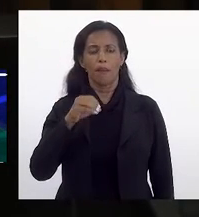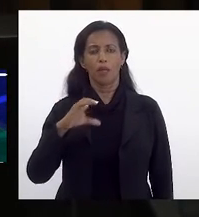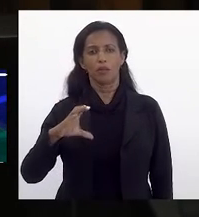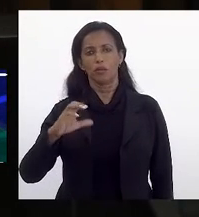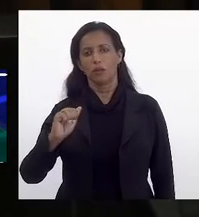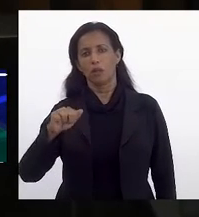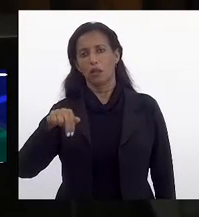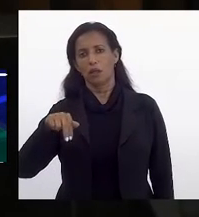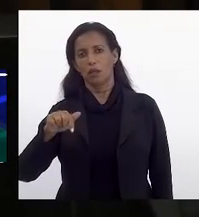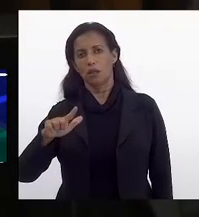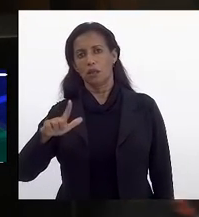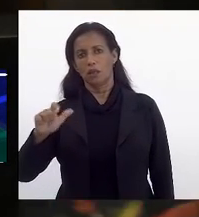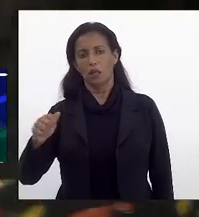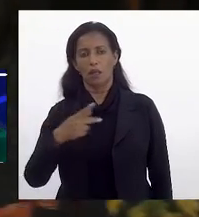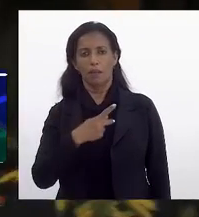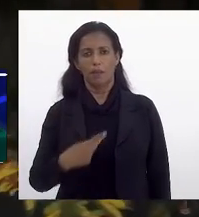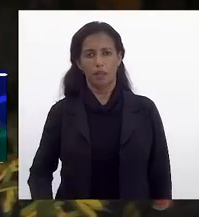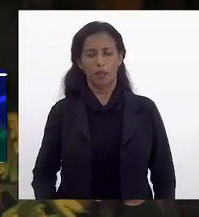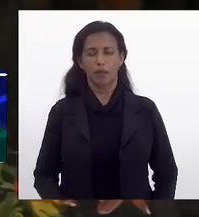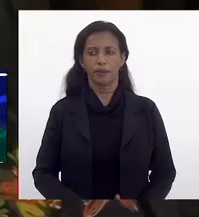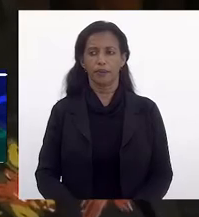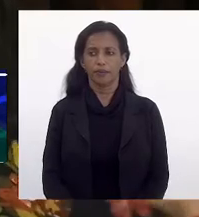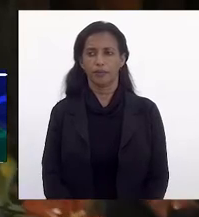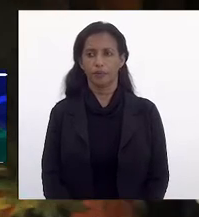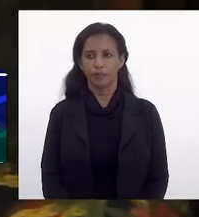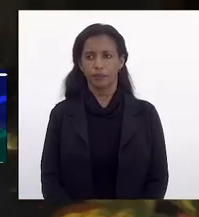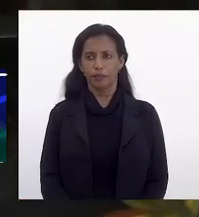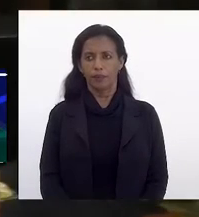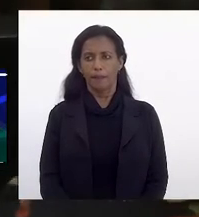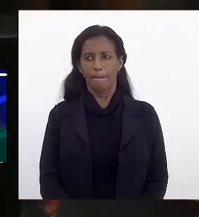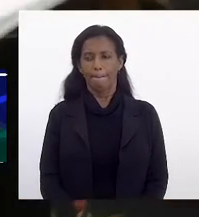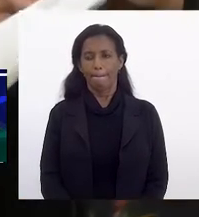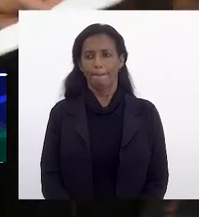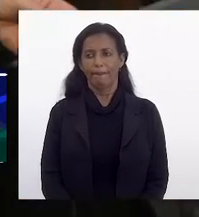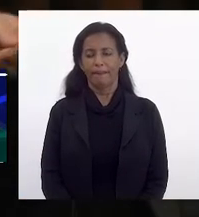Canella, presidente.